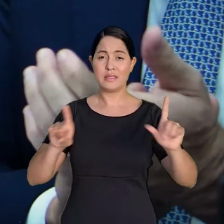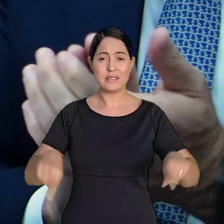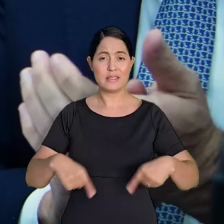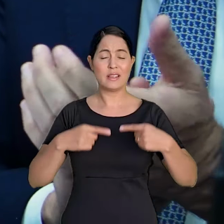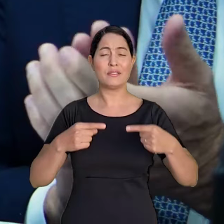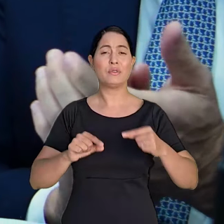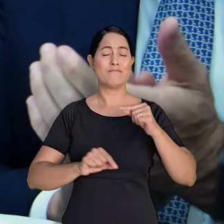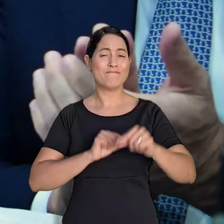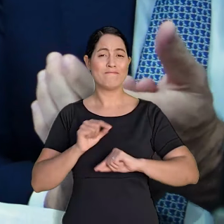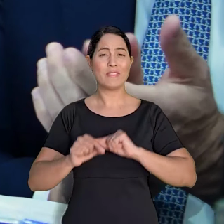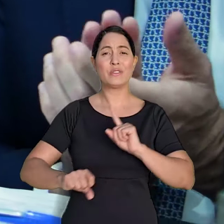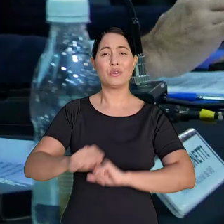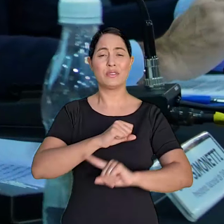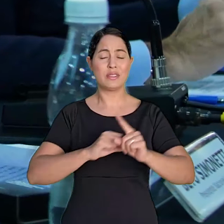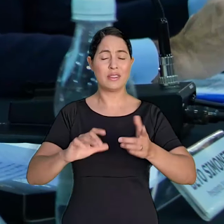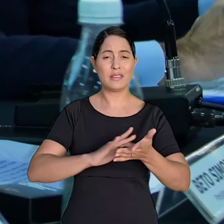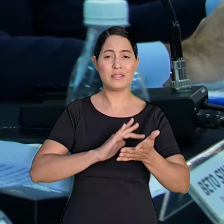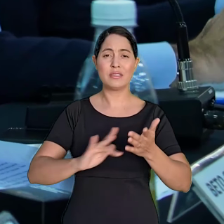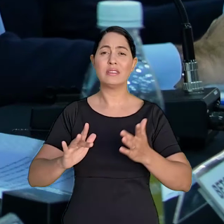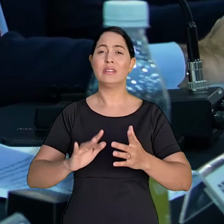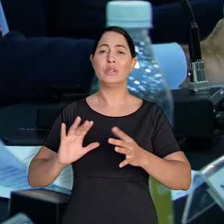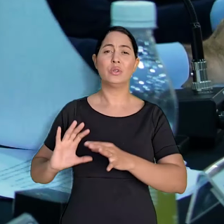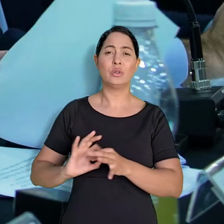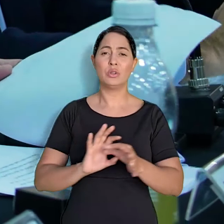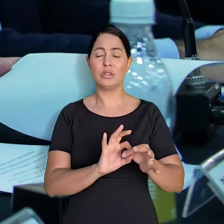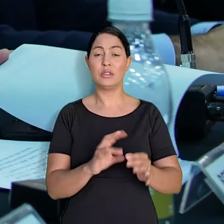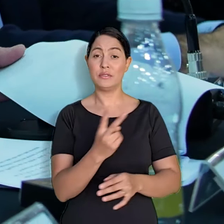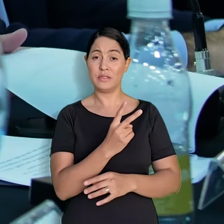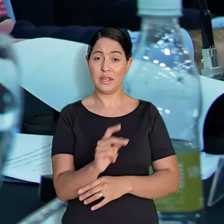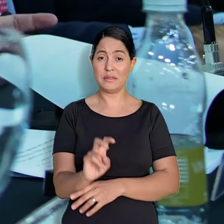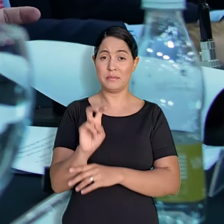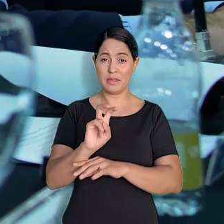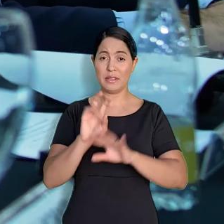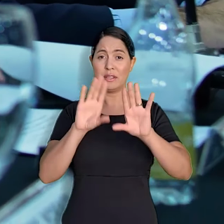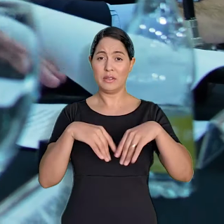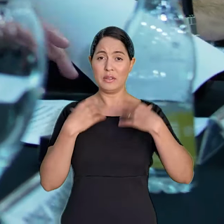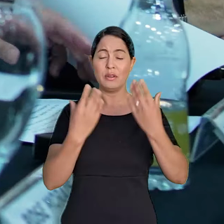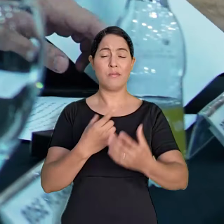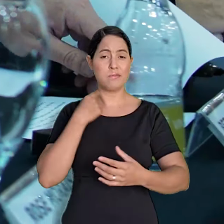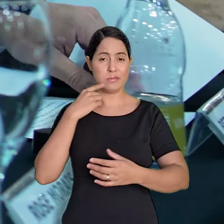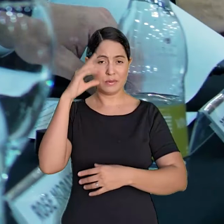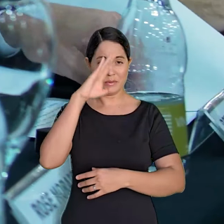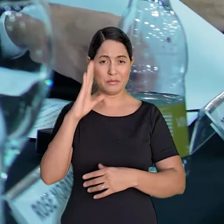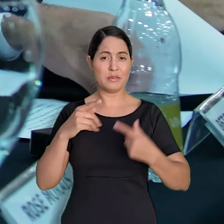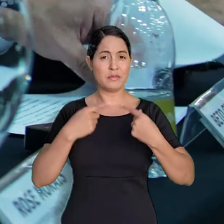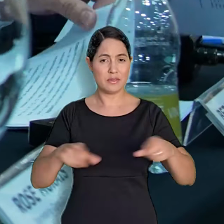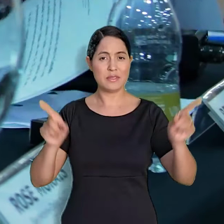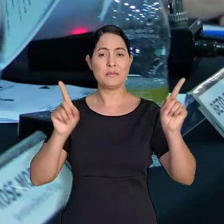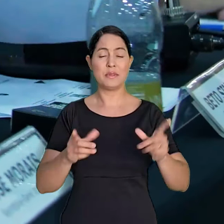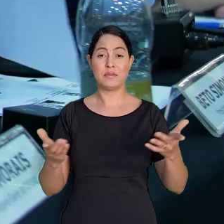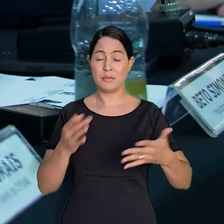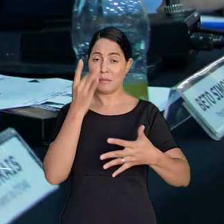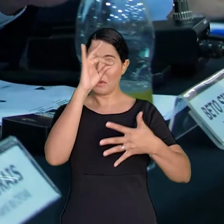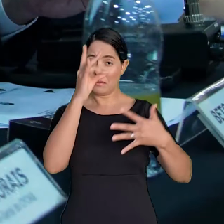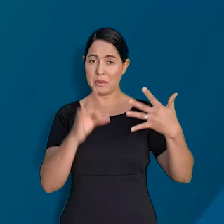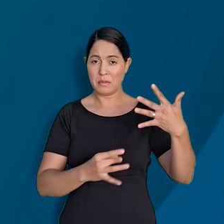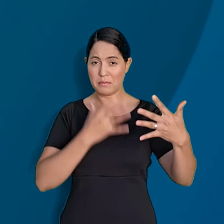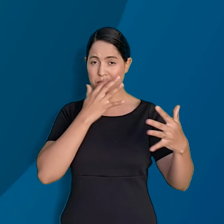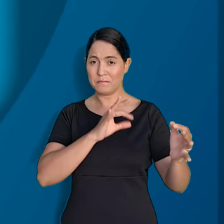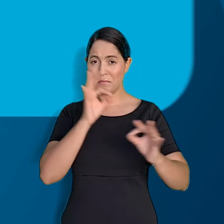na sociedade digital, além do lançamento da 25ª Conferência Nacional da Advocacia Brasileira. Confira os